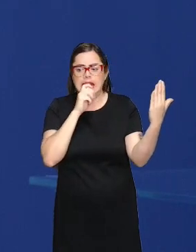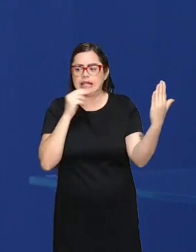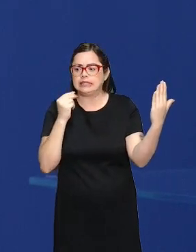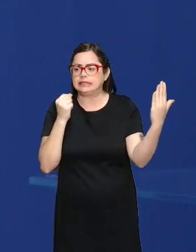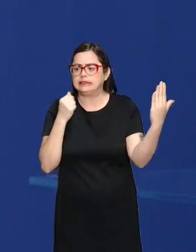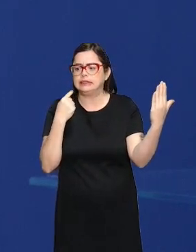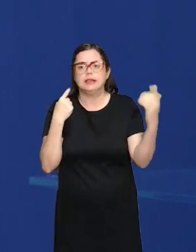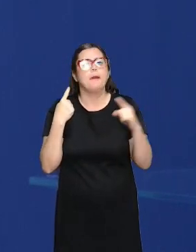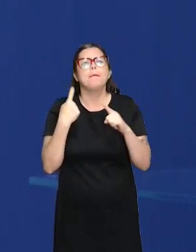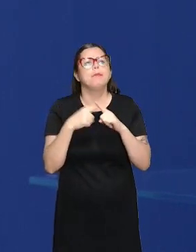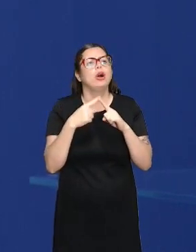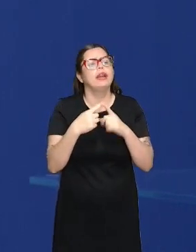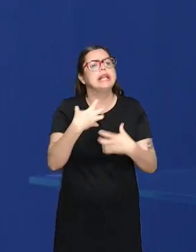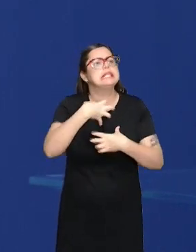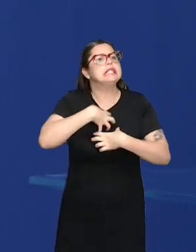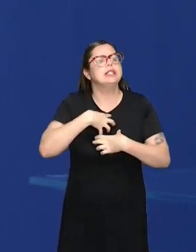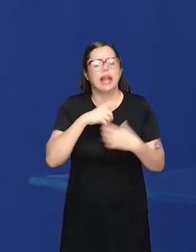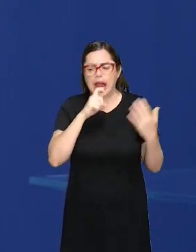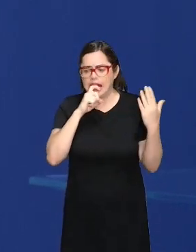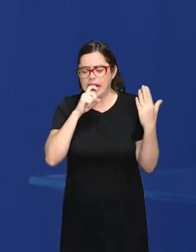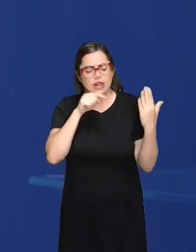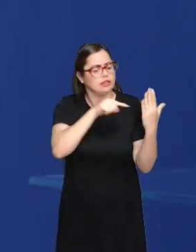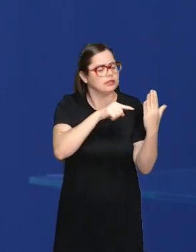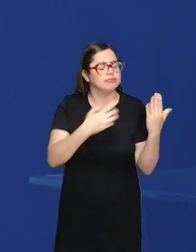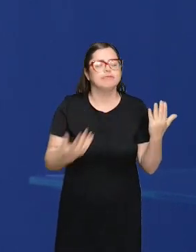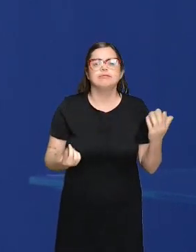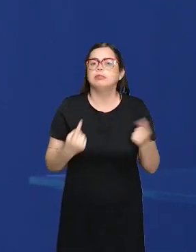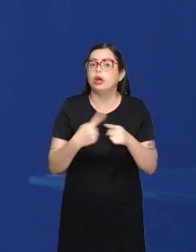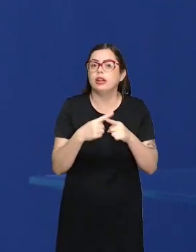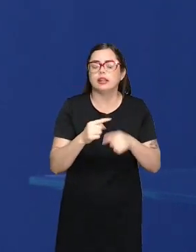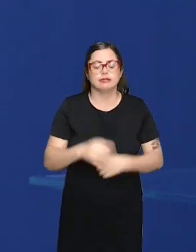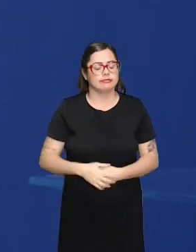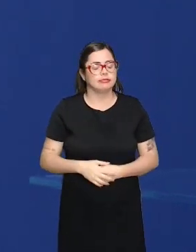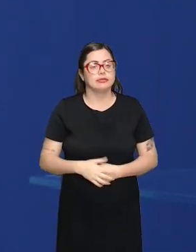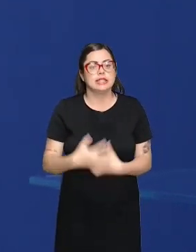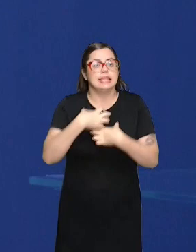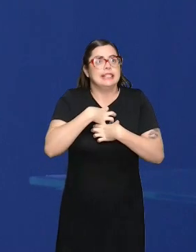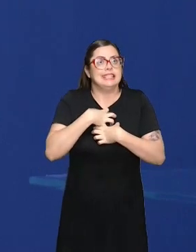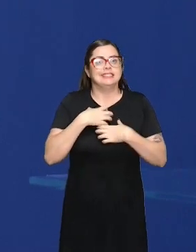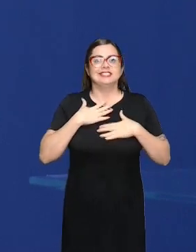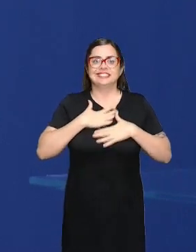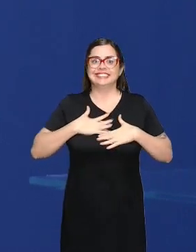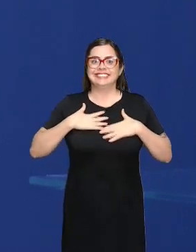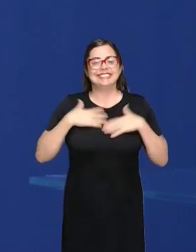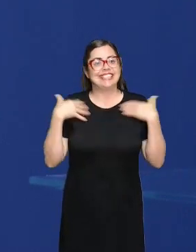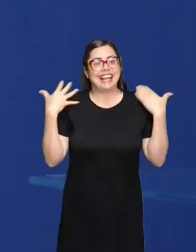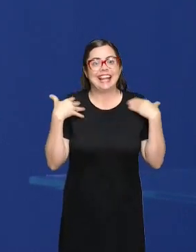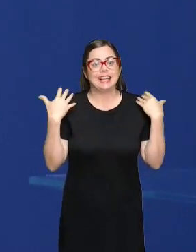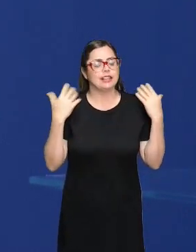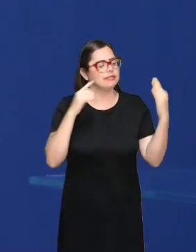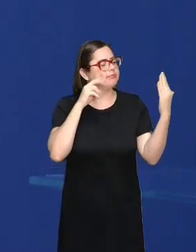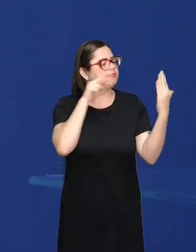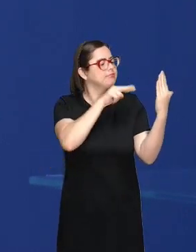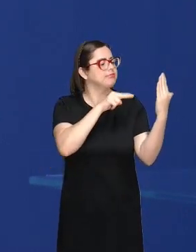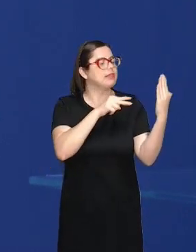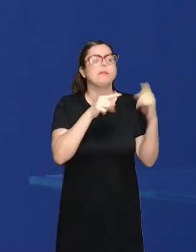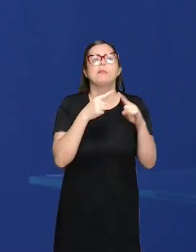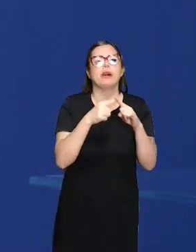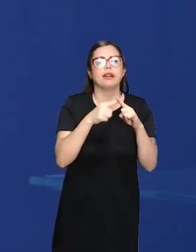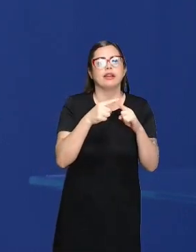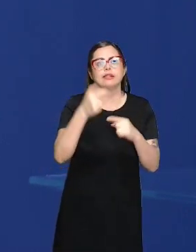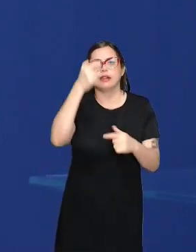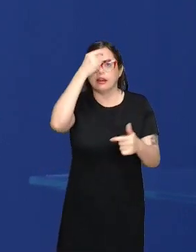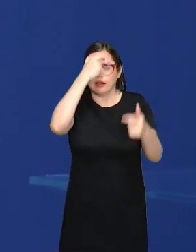que é que você está passando. Sentir alegria, por quê? Porque, de novo, isso vai fazer a gente criar mais consciência e a gente ter um uso mais